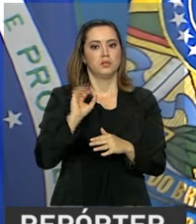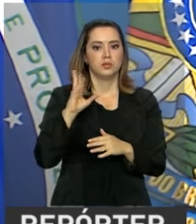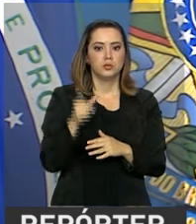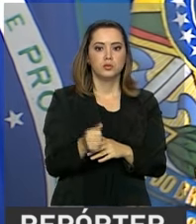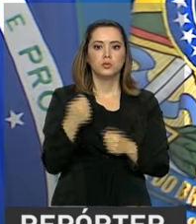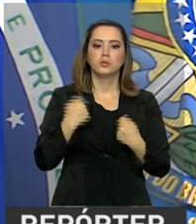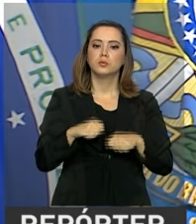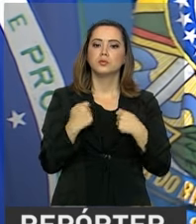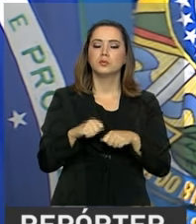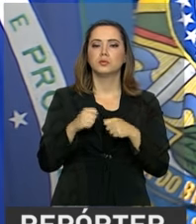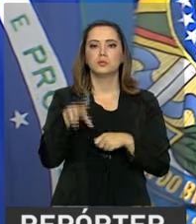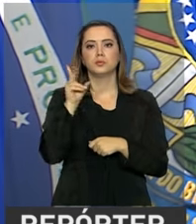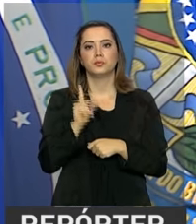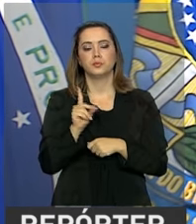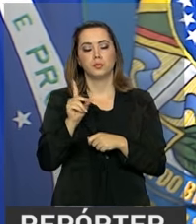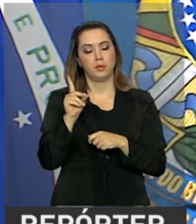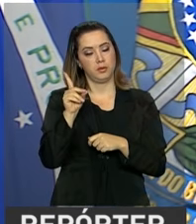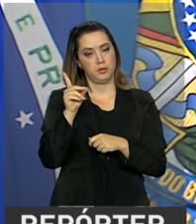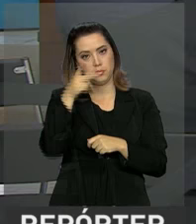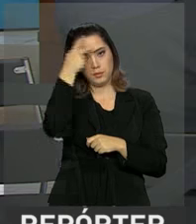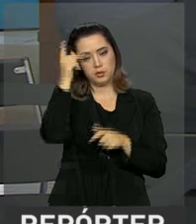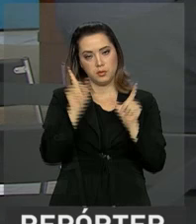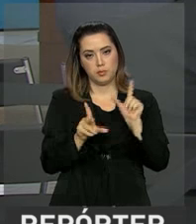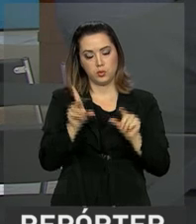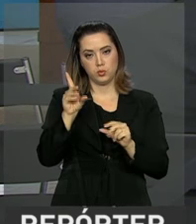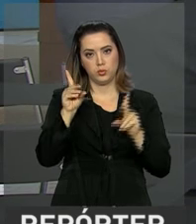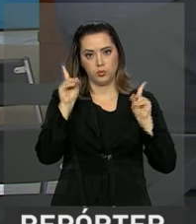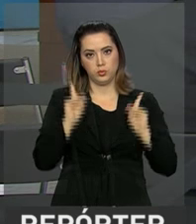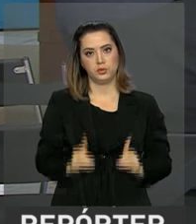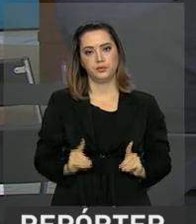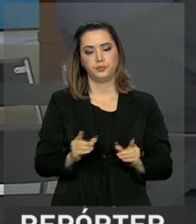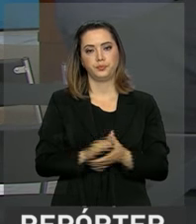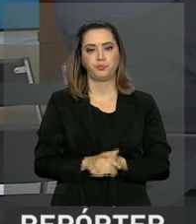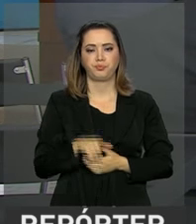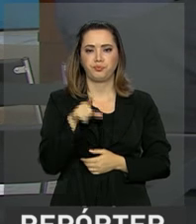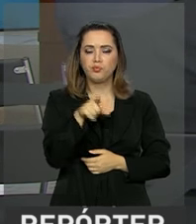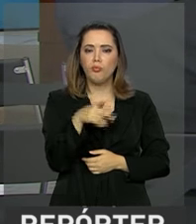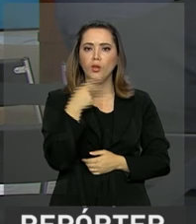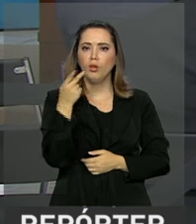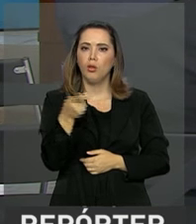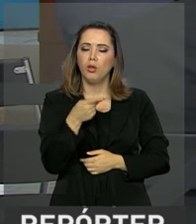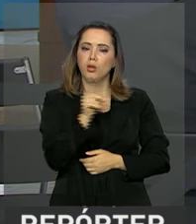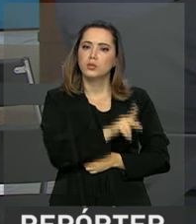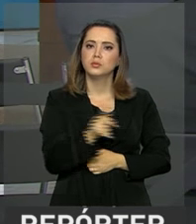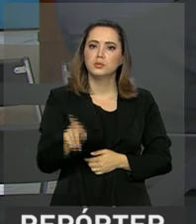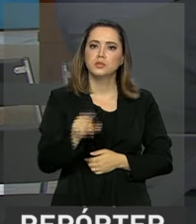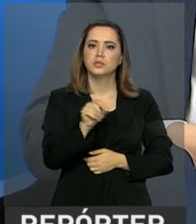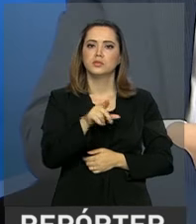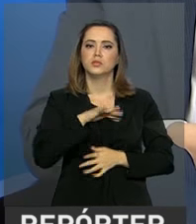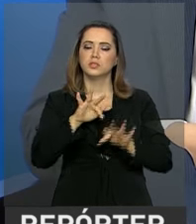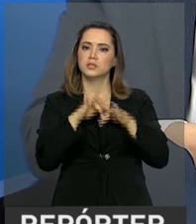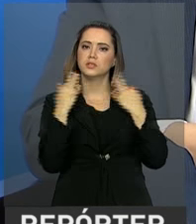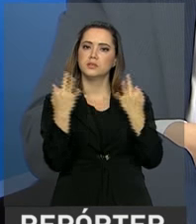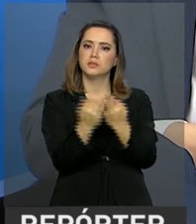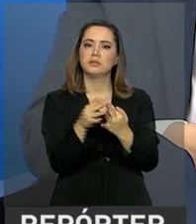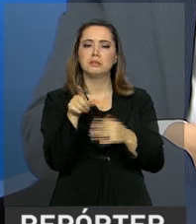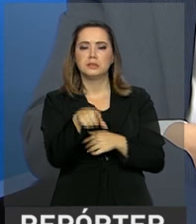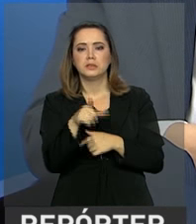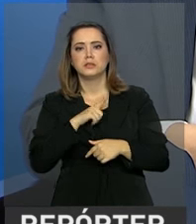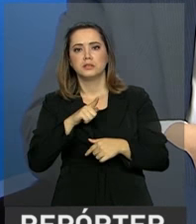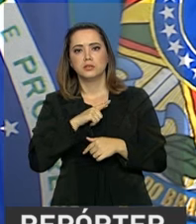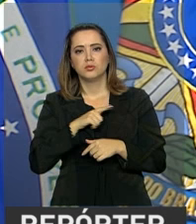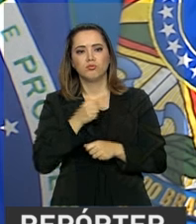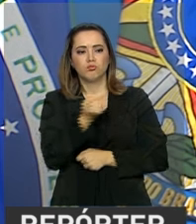presidente em exercício destacou a importância da medida ao afirmar que o número de famílias que têm integrantes com microcefalia é